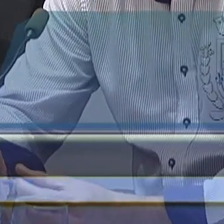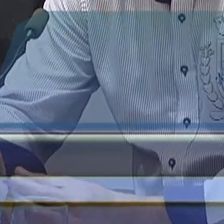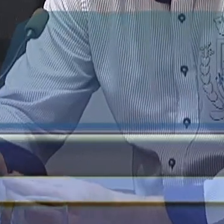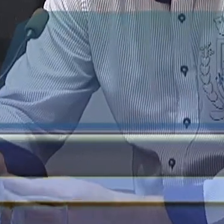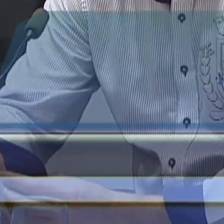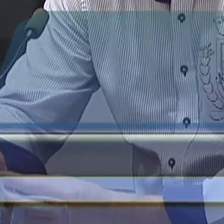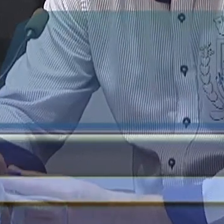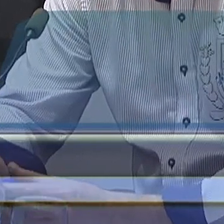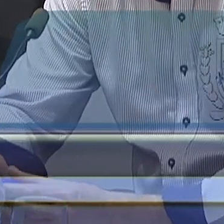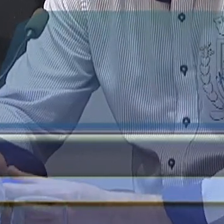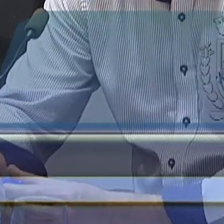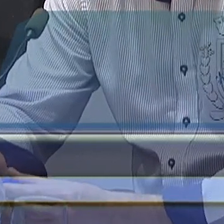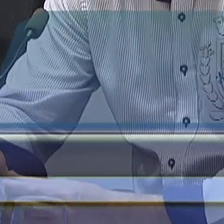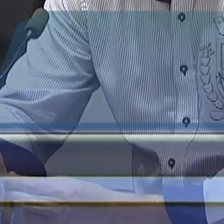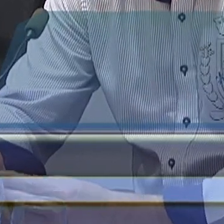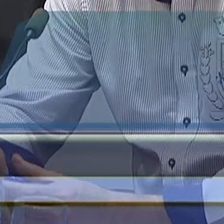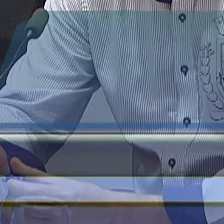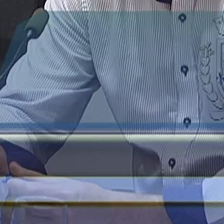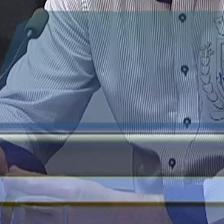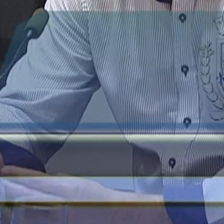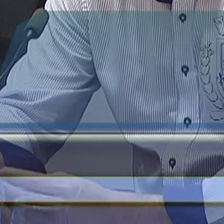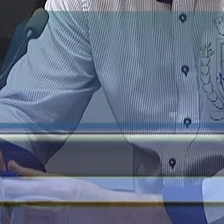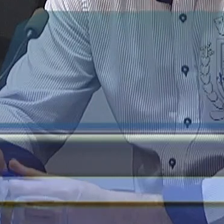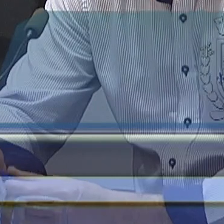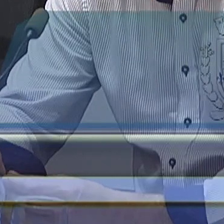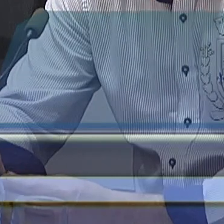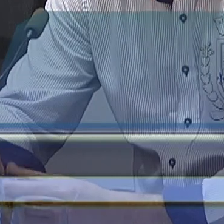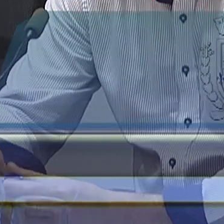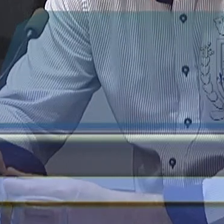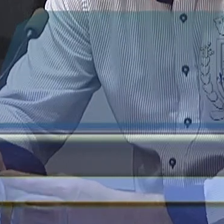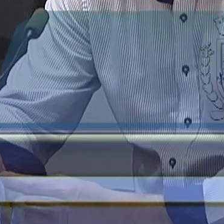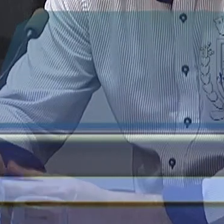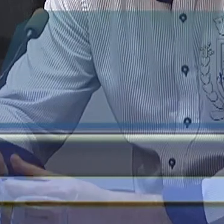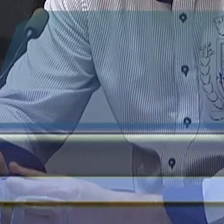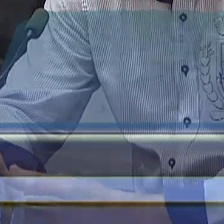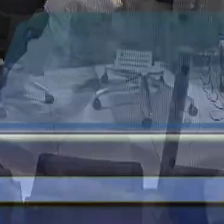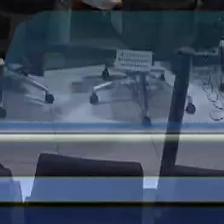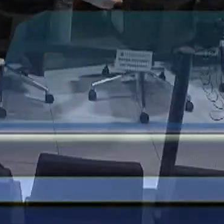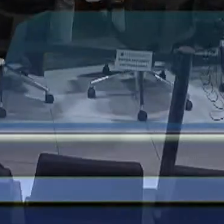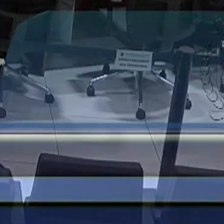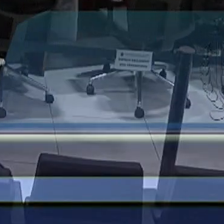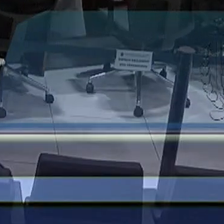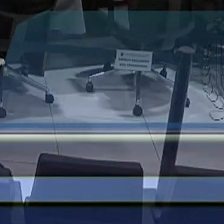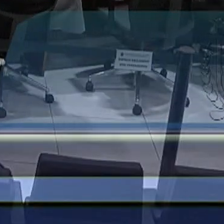discussão. Vereador Alberto João Reck, primeiro inscrito.